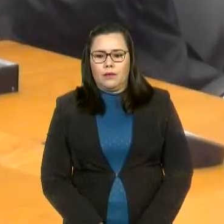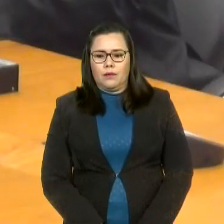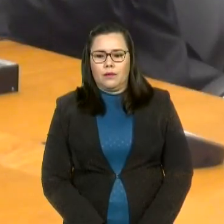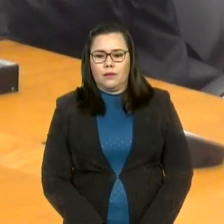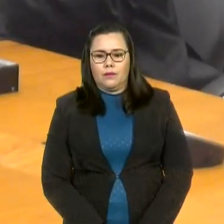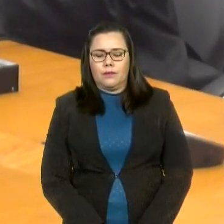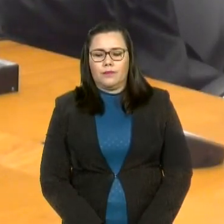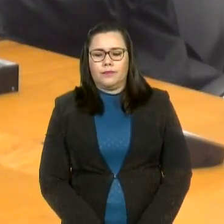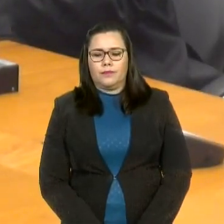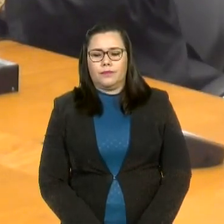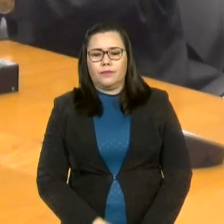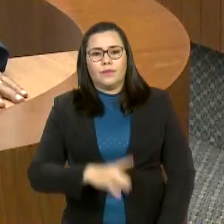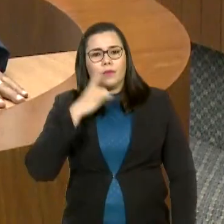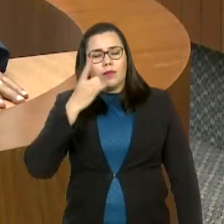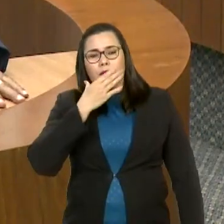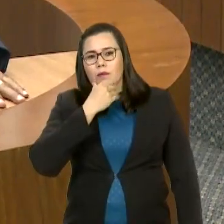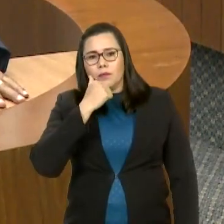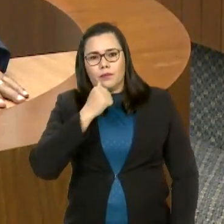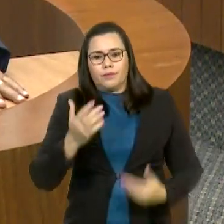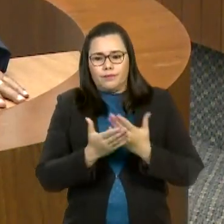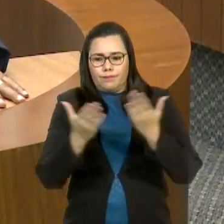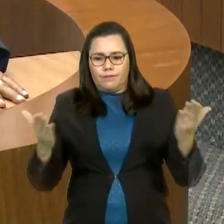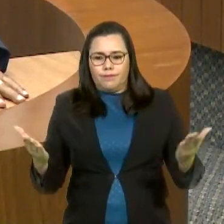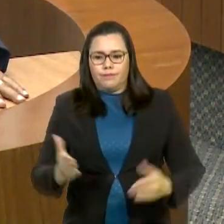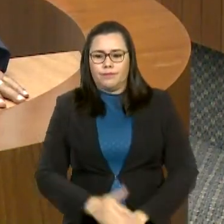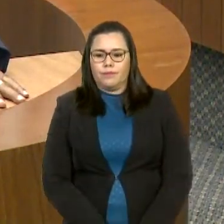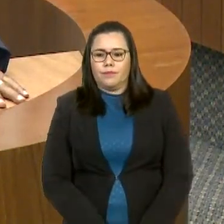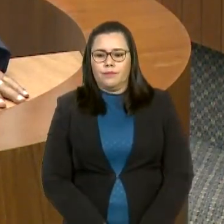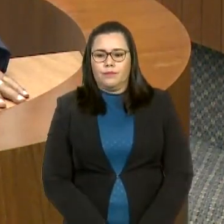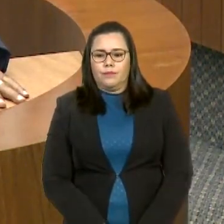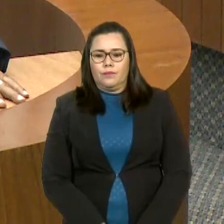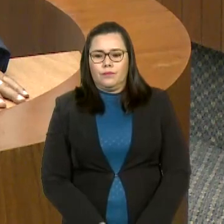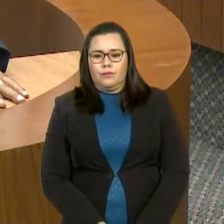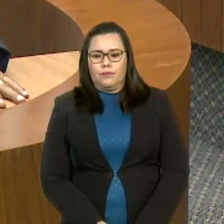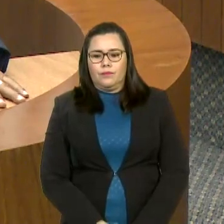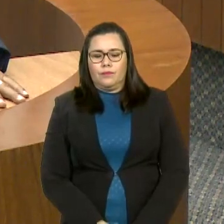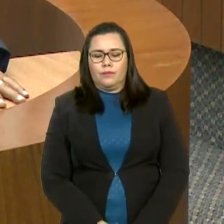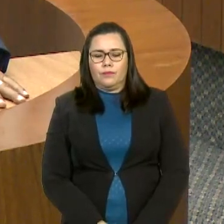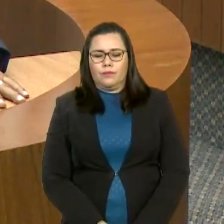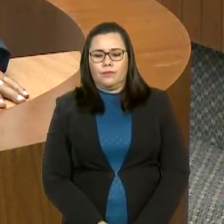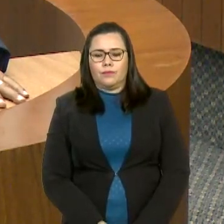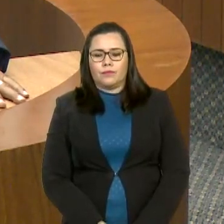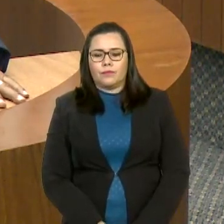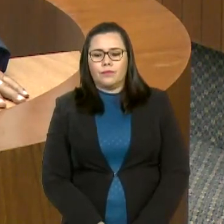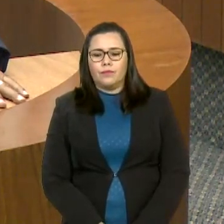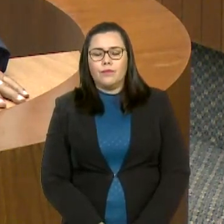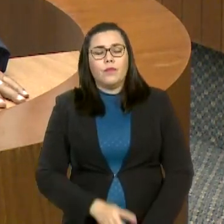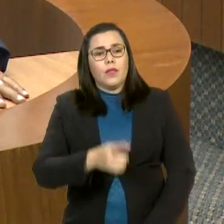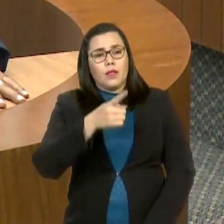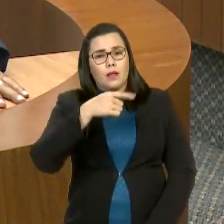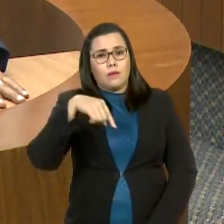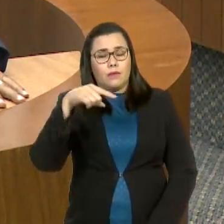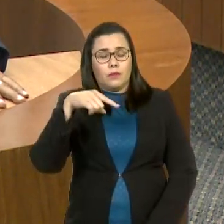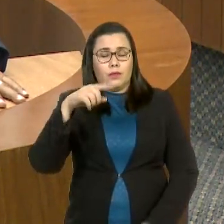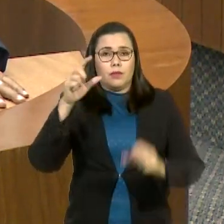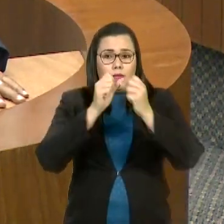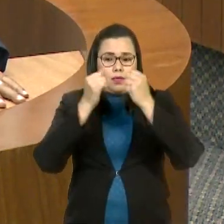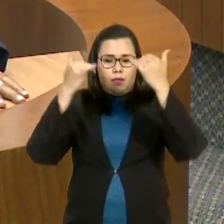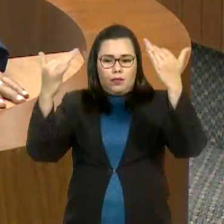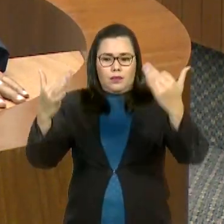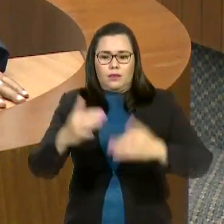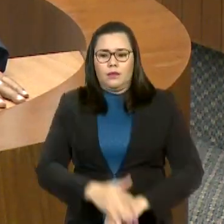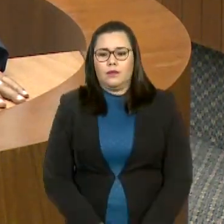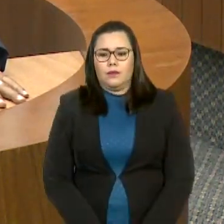Senhoras deputadas, senhores deputados, membros da galeria, imprensa, funcionários deste